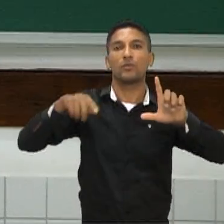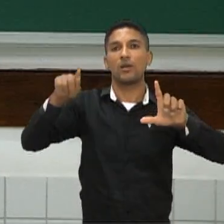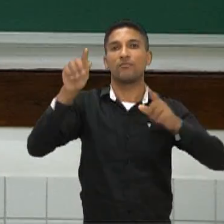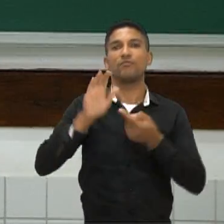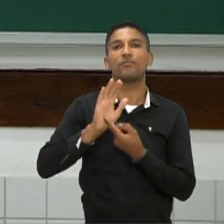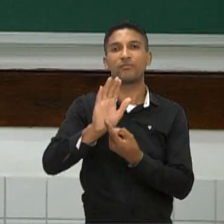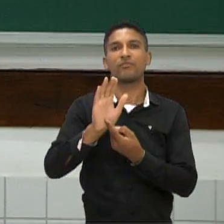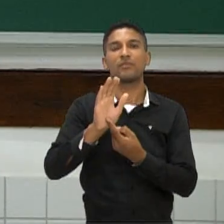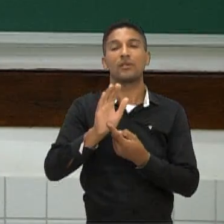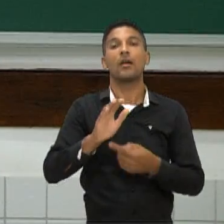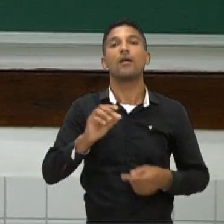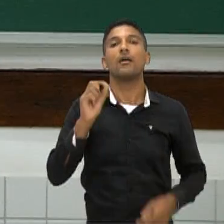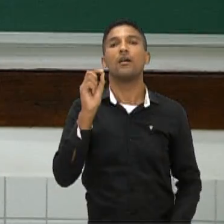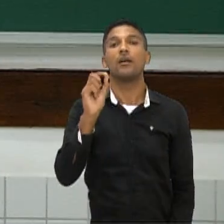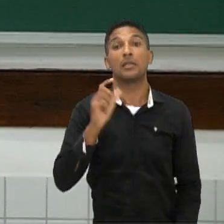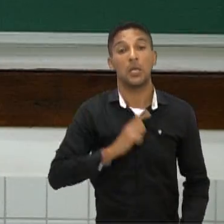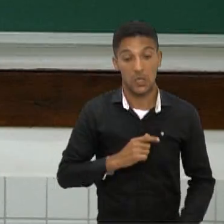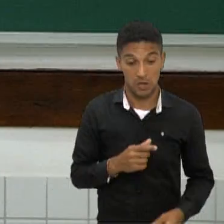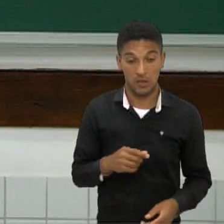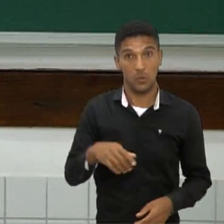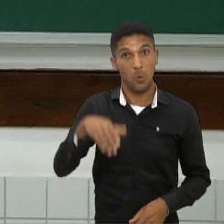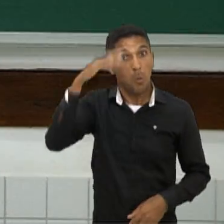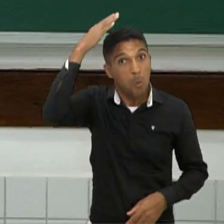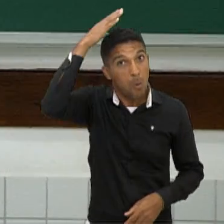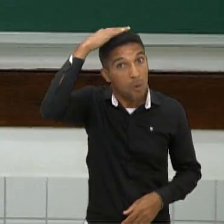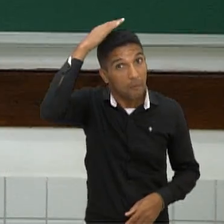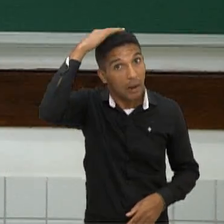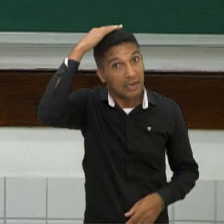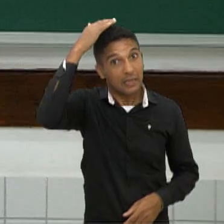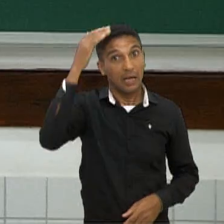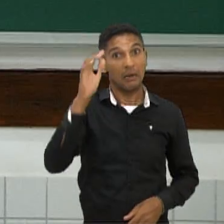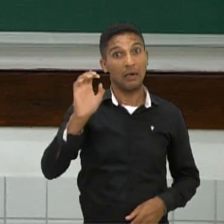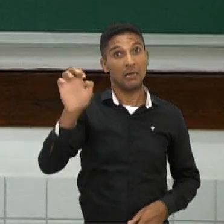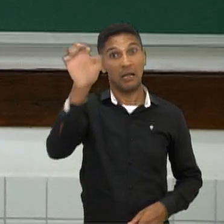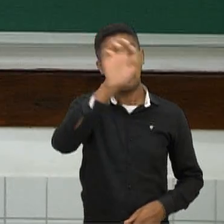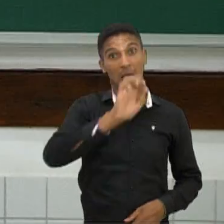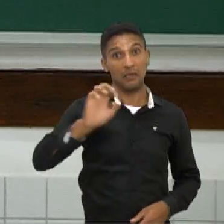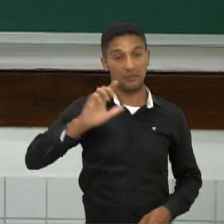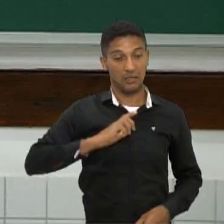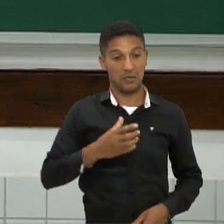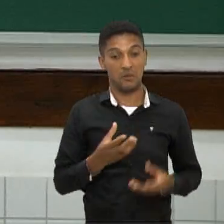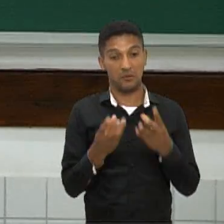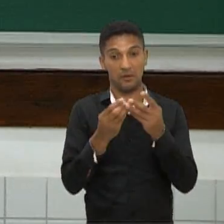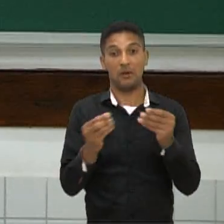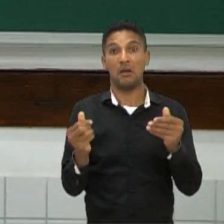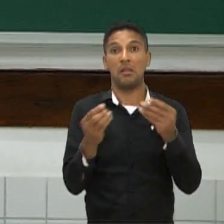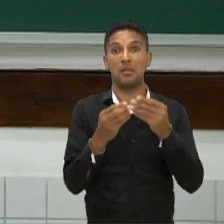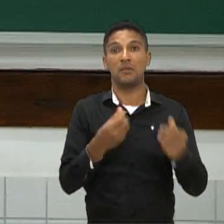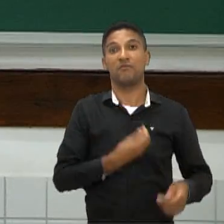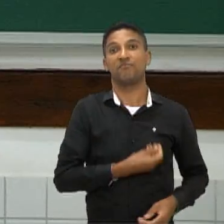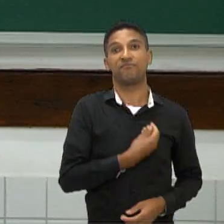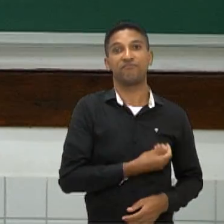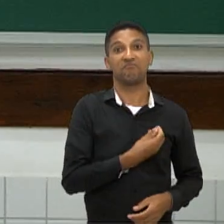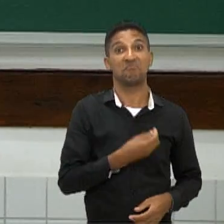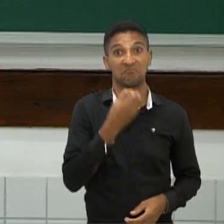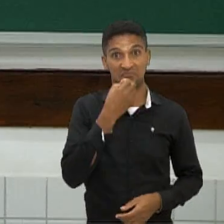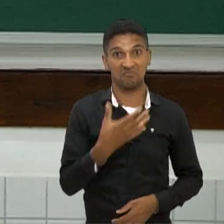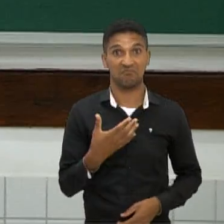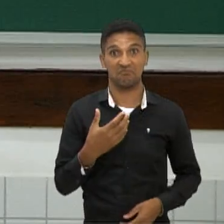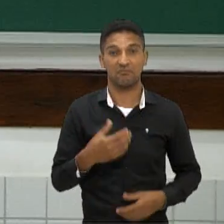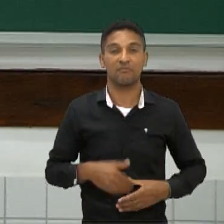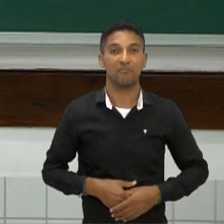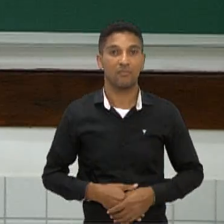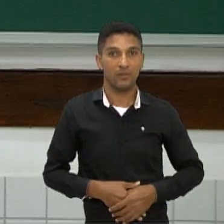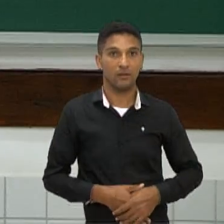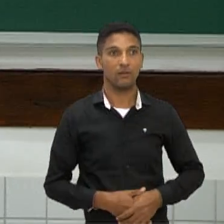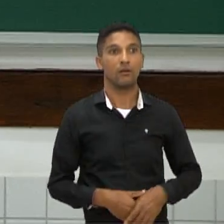nos outros slides que a produção agrícola ela é uma das maiores também do nosso